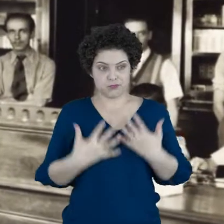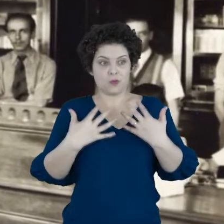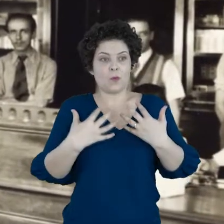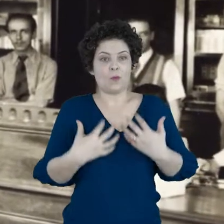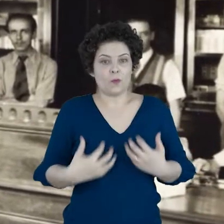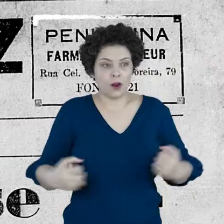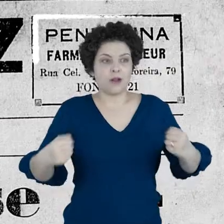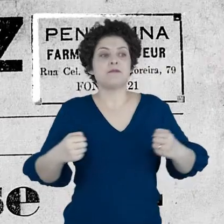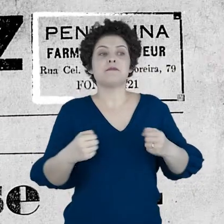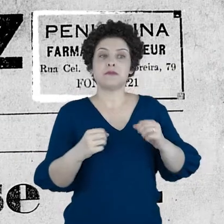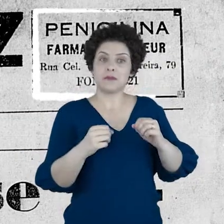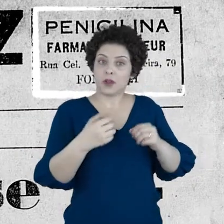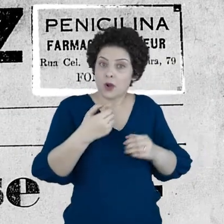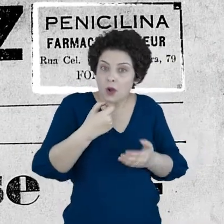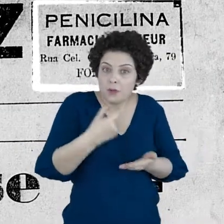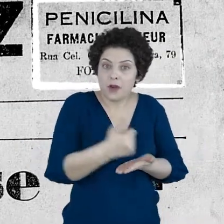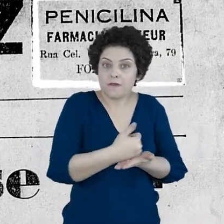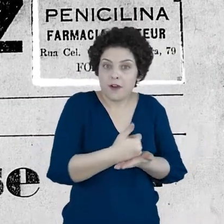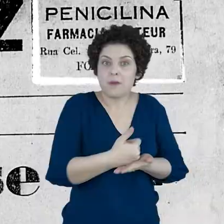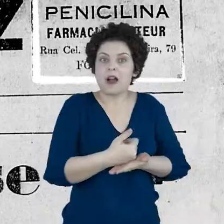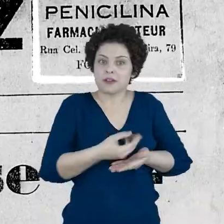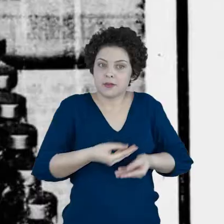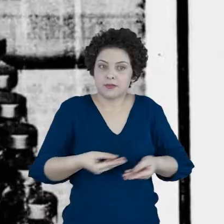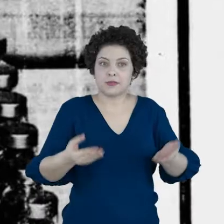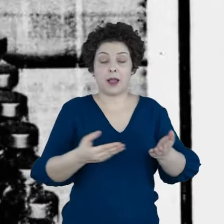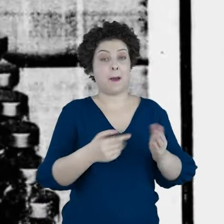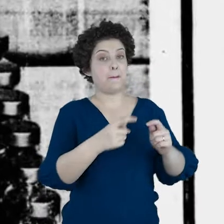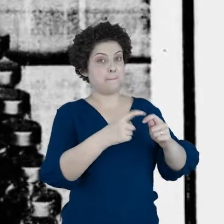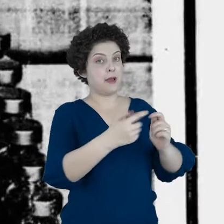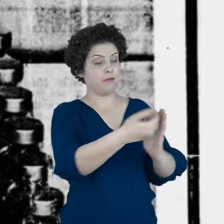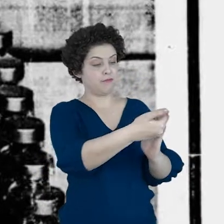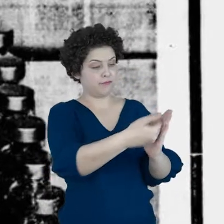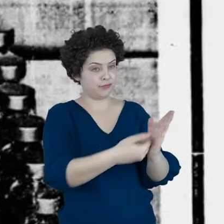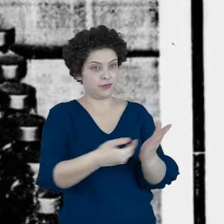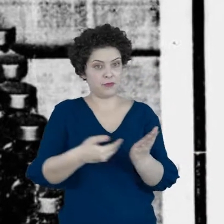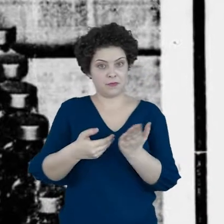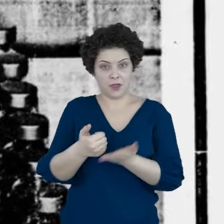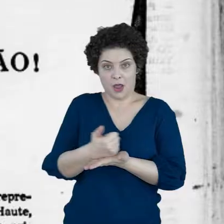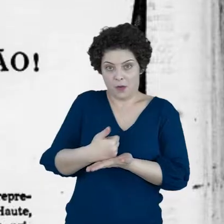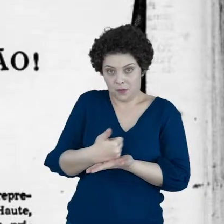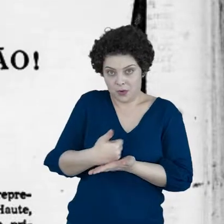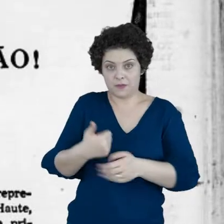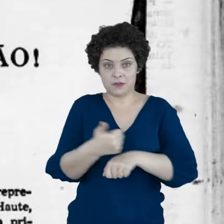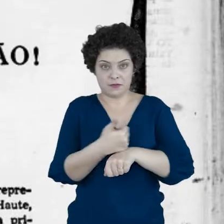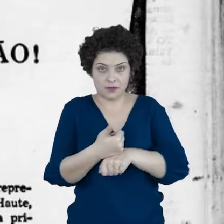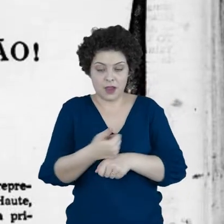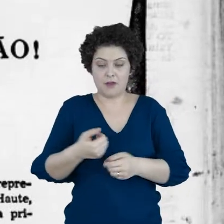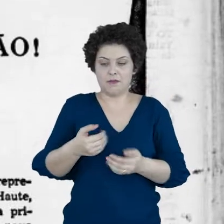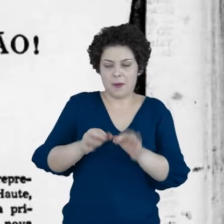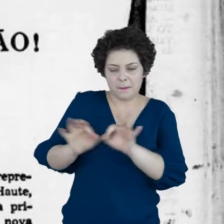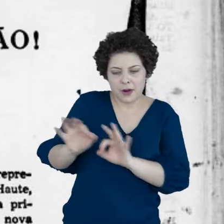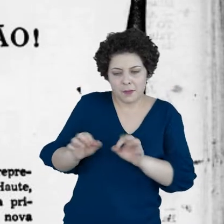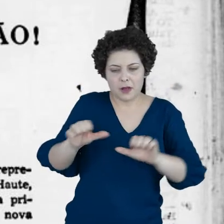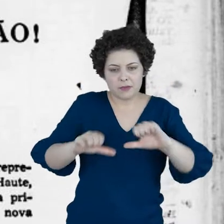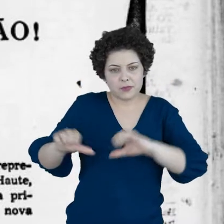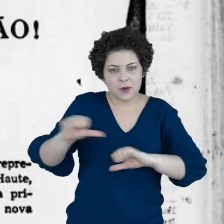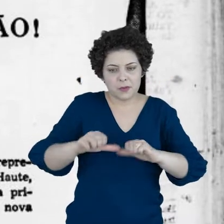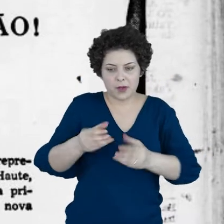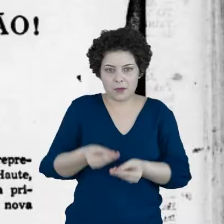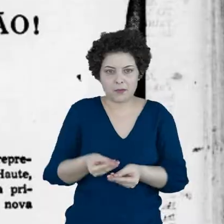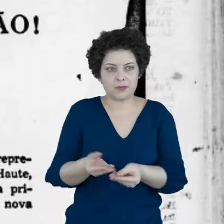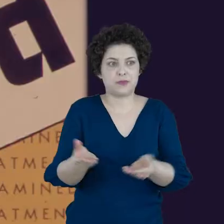farmácias. Sob a prescrição dos médicos, os farmacêuticos preparavam e distribuíam o antibiótico para o